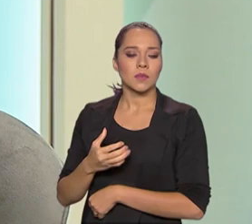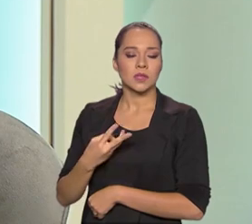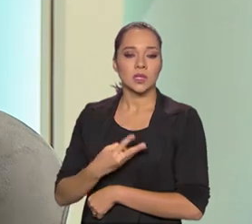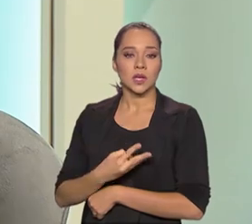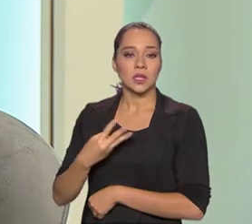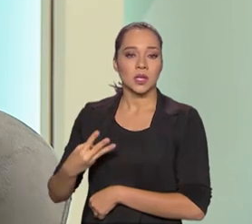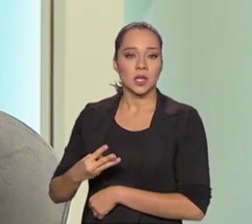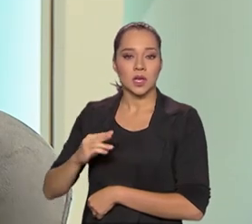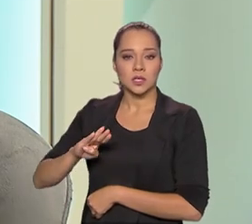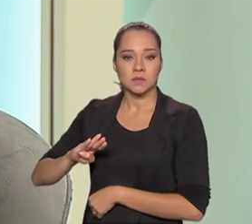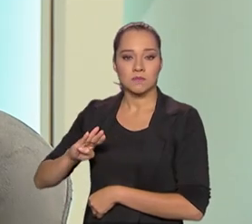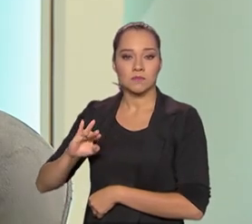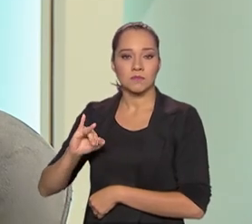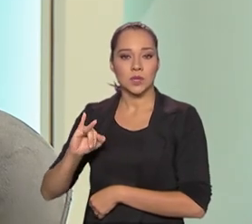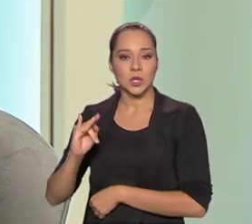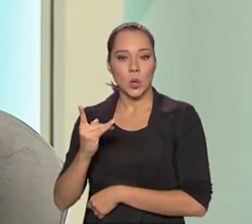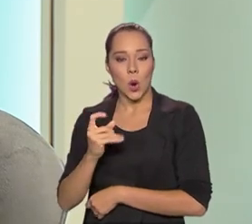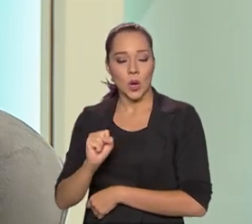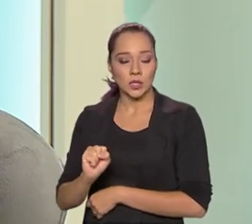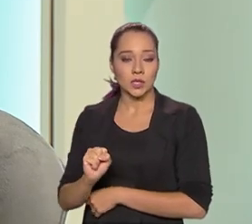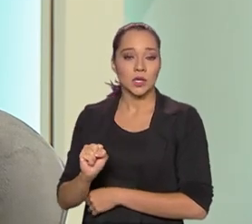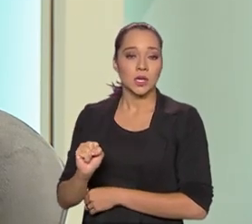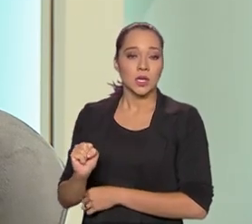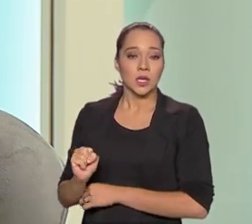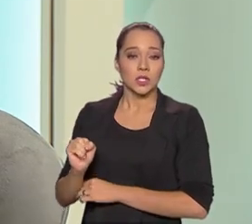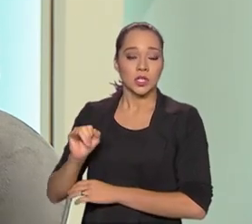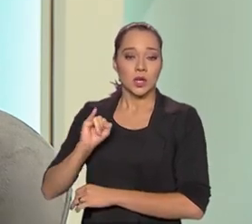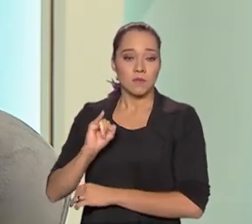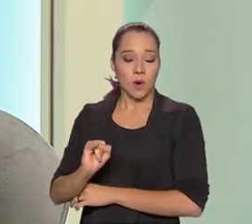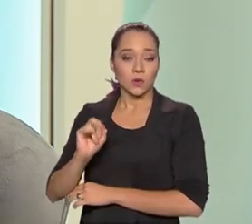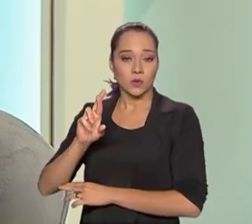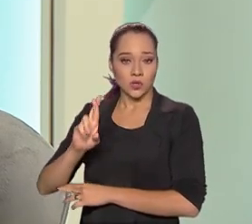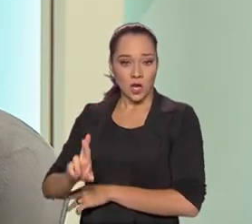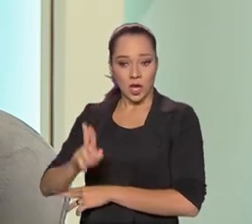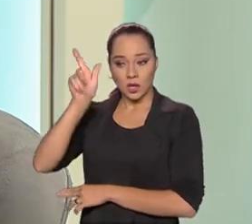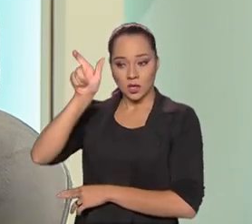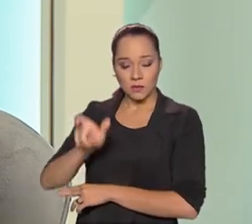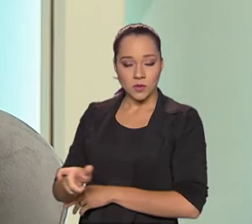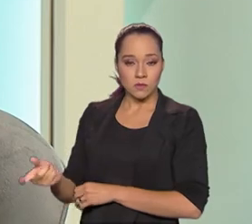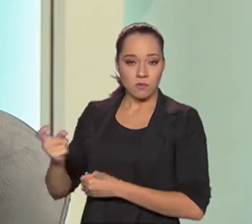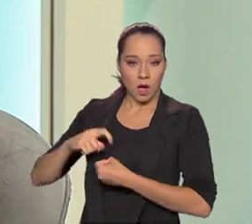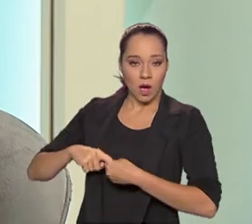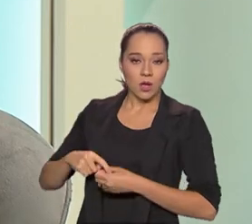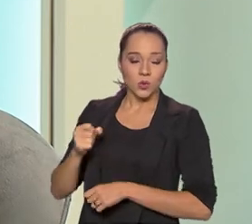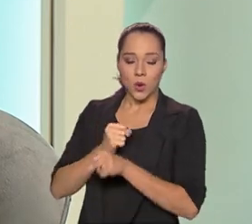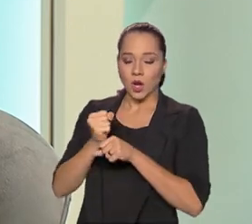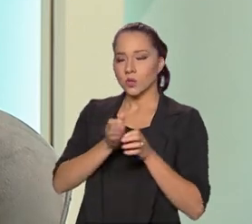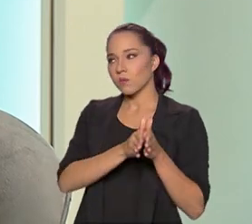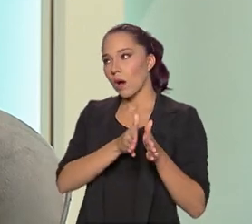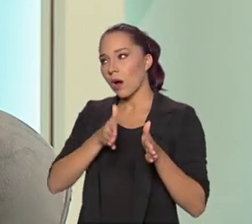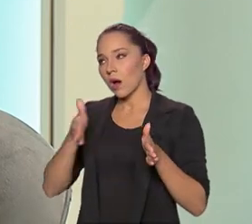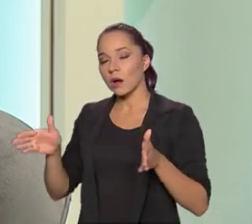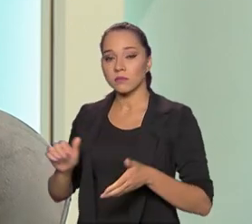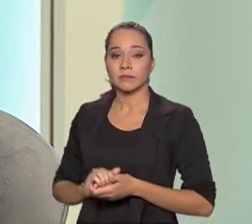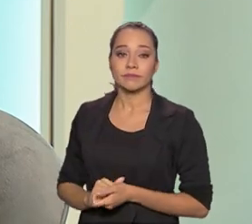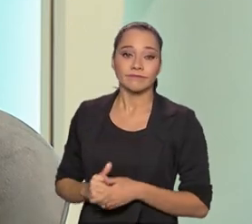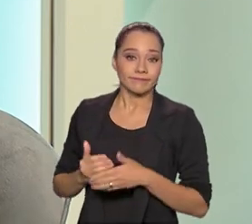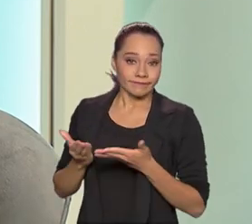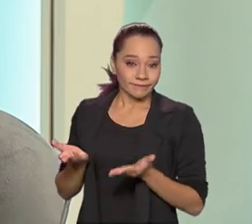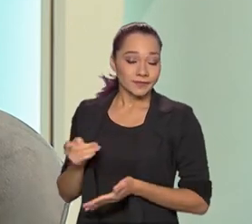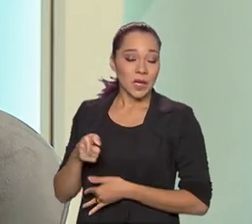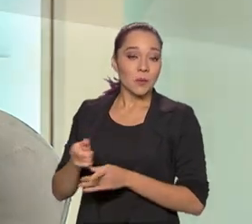33 bilhões de imposto de renda das pessoas físicas restituído durante o ano todo. Isso, sem